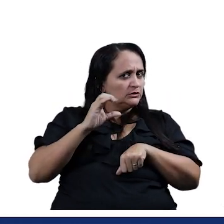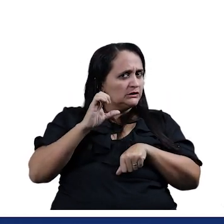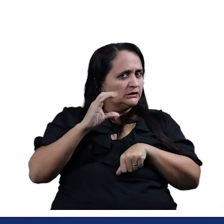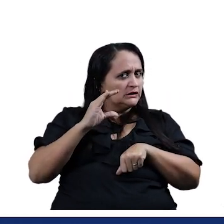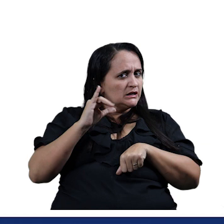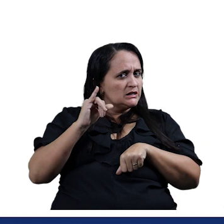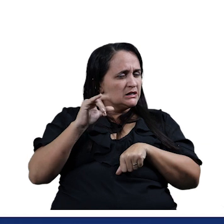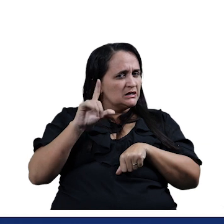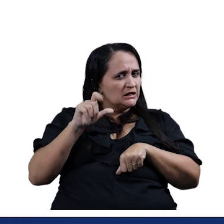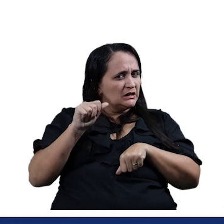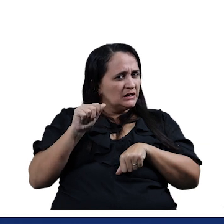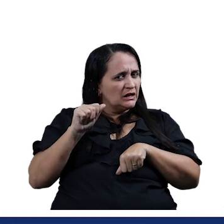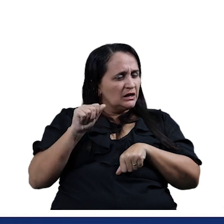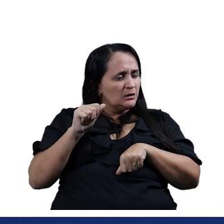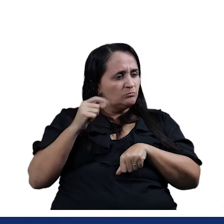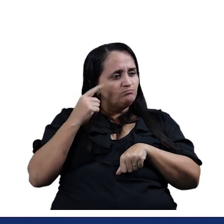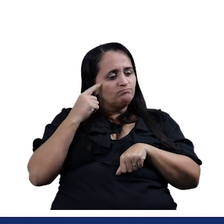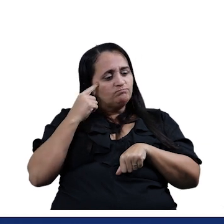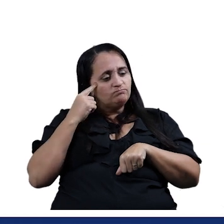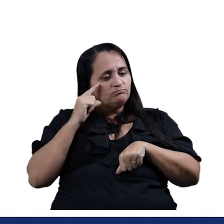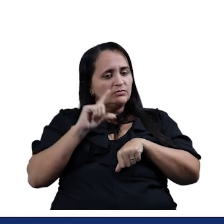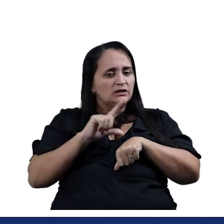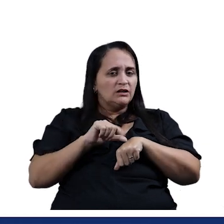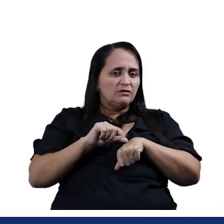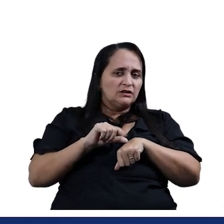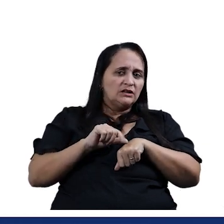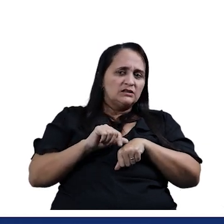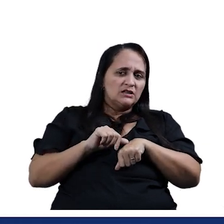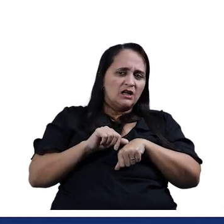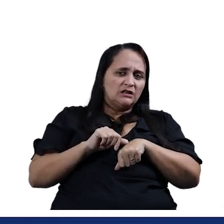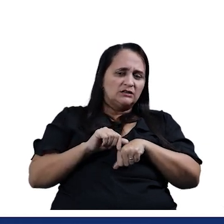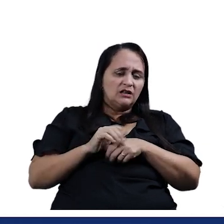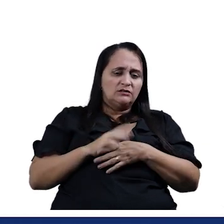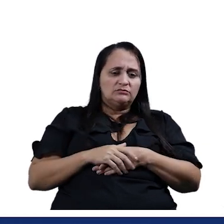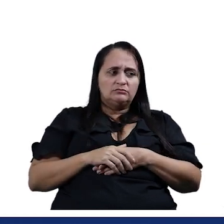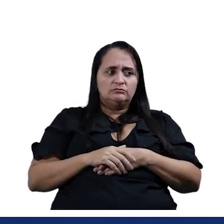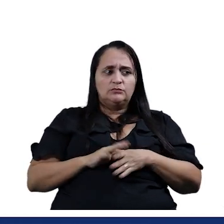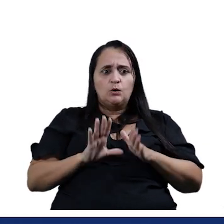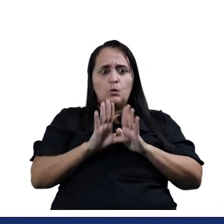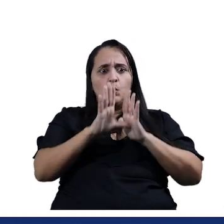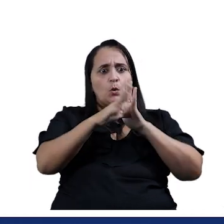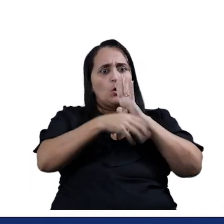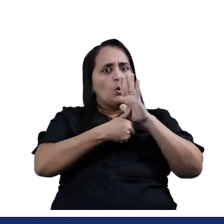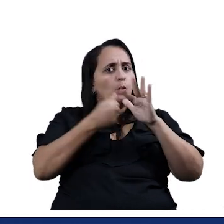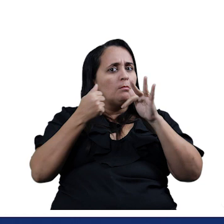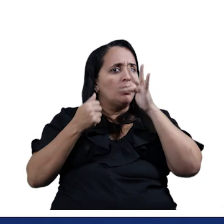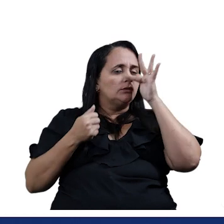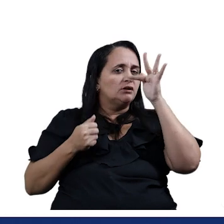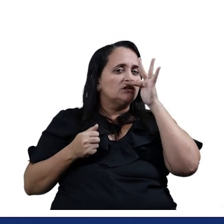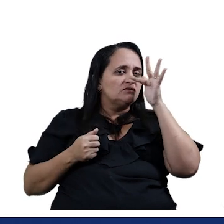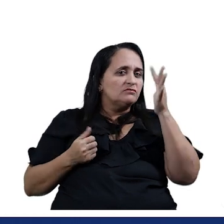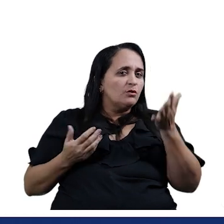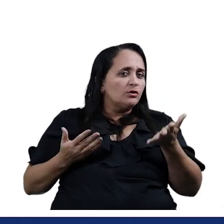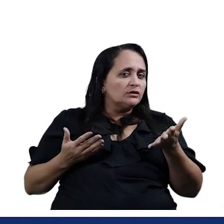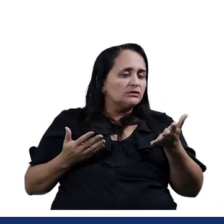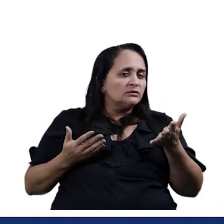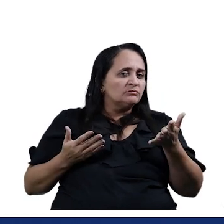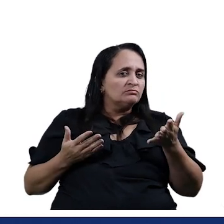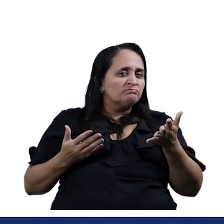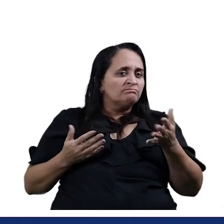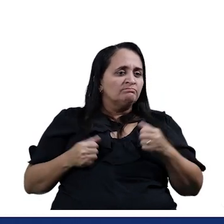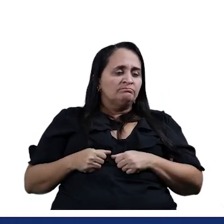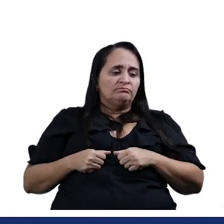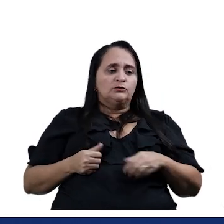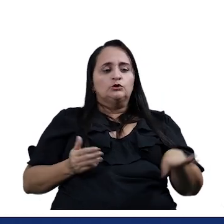Cecília? Será que Dona Cecília estava atrasada para dar aula? O roubo das flores por Zezé? A